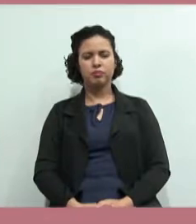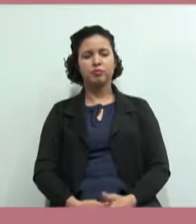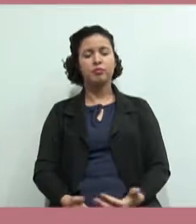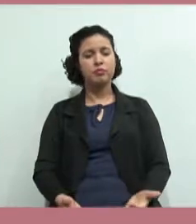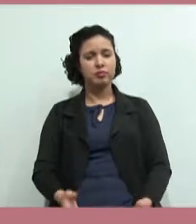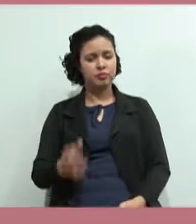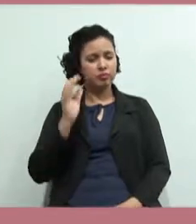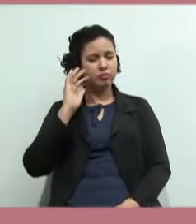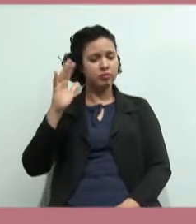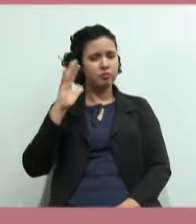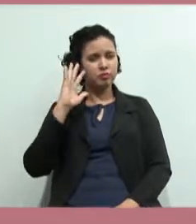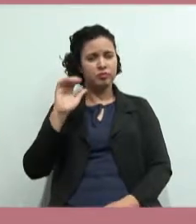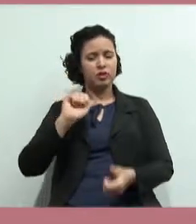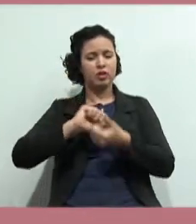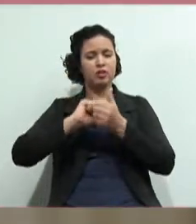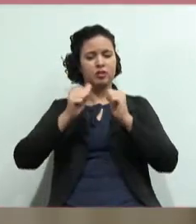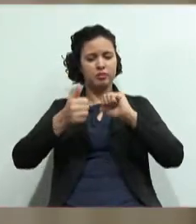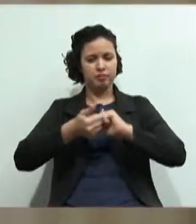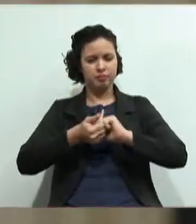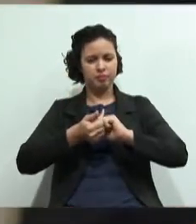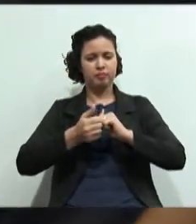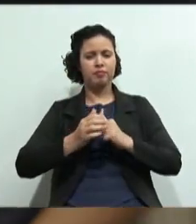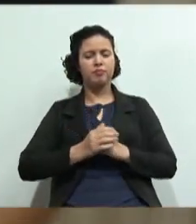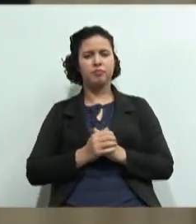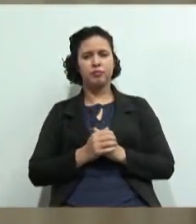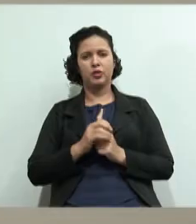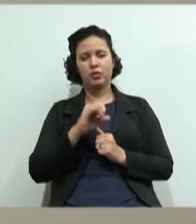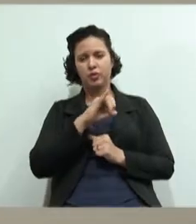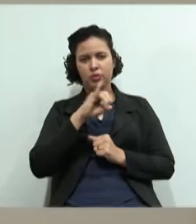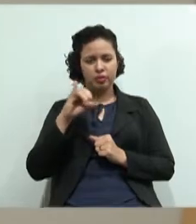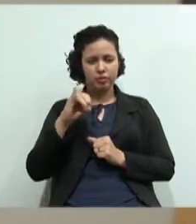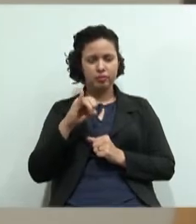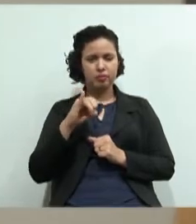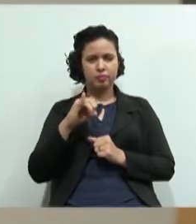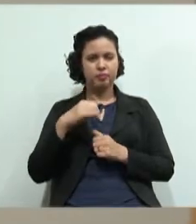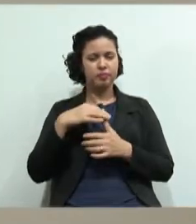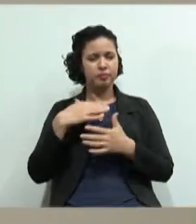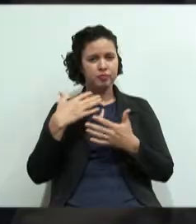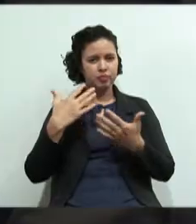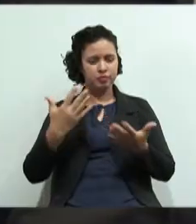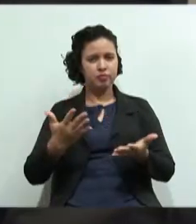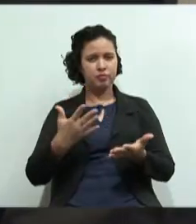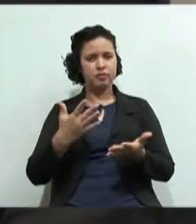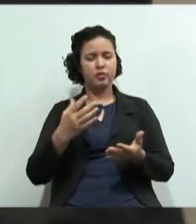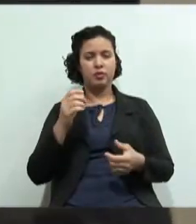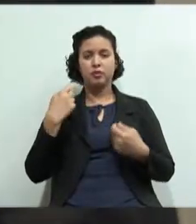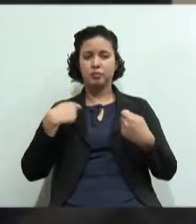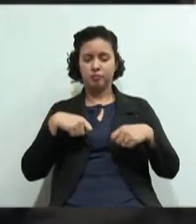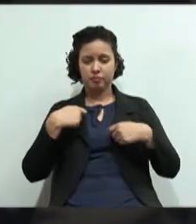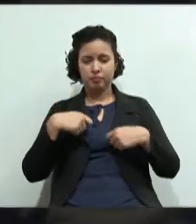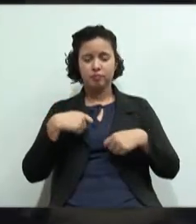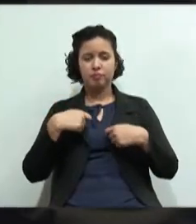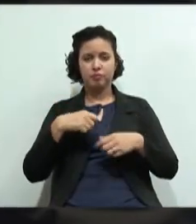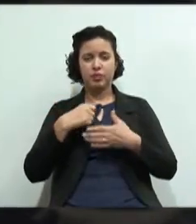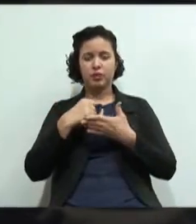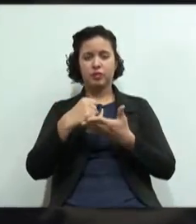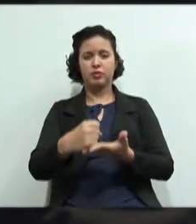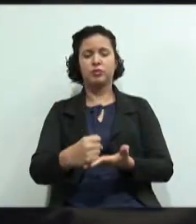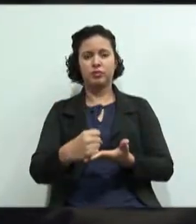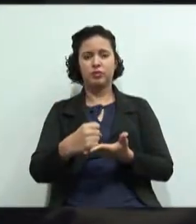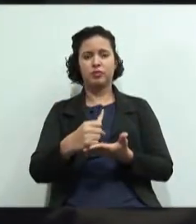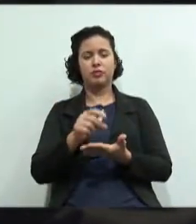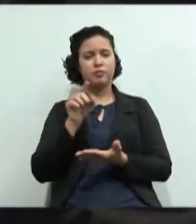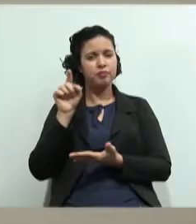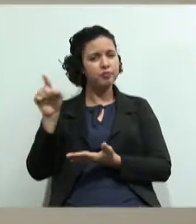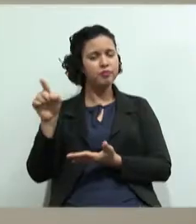Filosofia de adaptação. Opa, bom dia, Vitória. Oi, Olha só, eu vou precisar que você dê um suporte